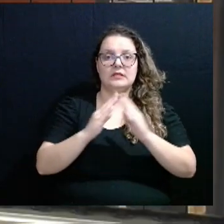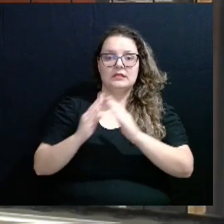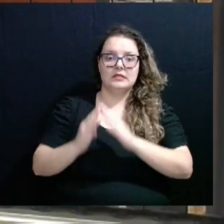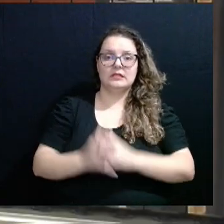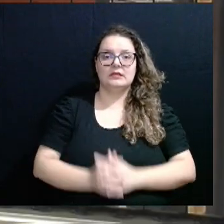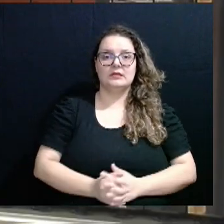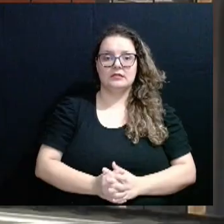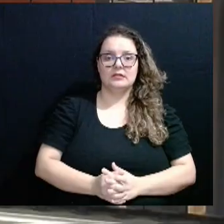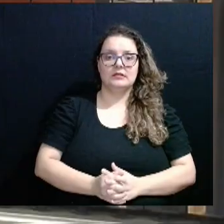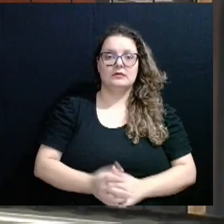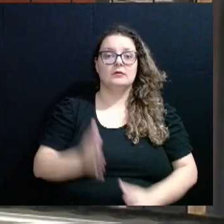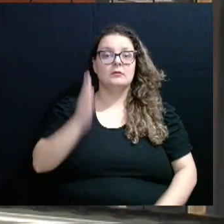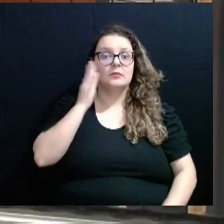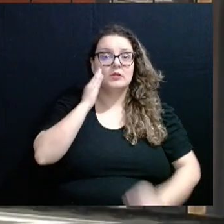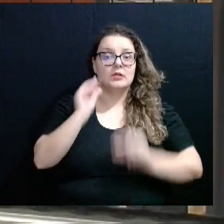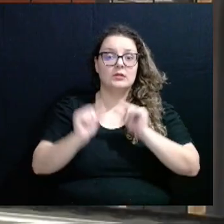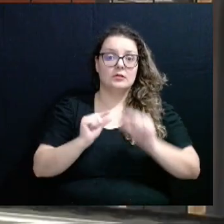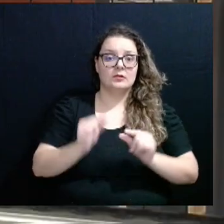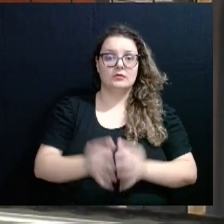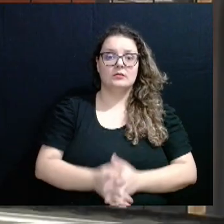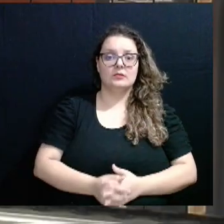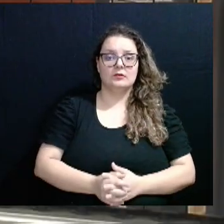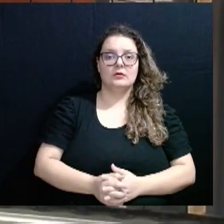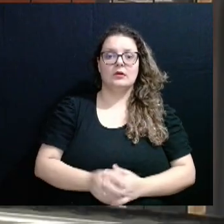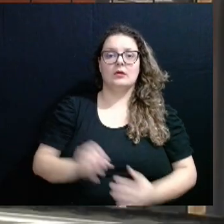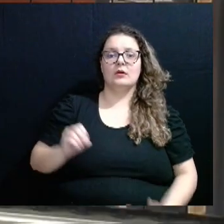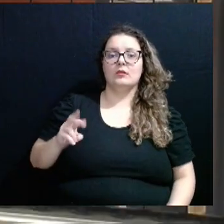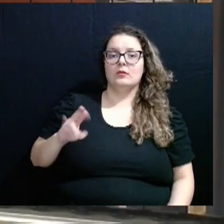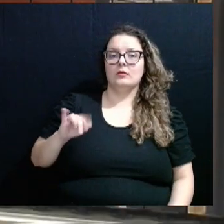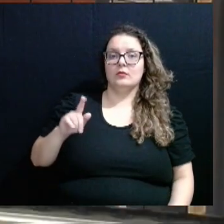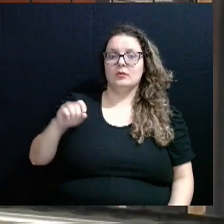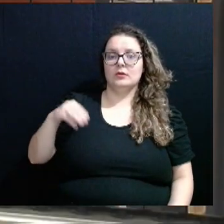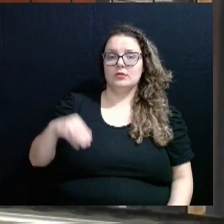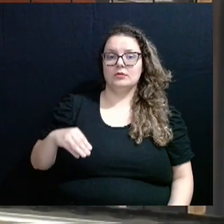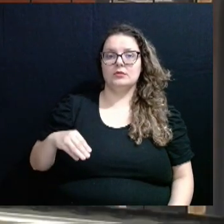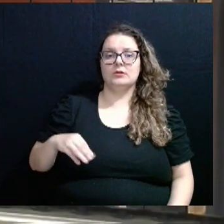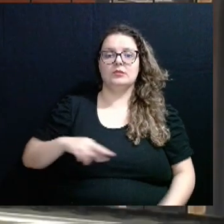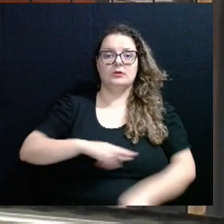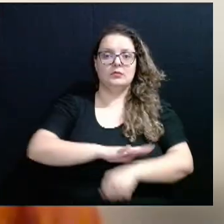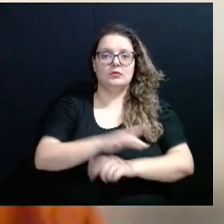entenda um pouquinho essa origem do racismo ambiental. Natália.